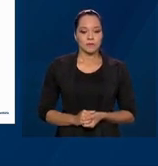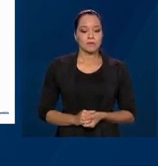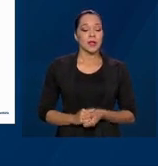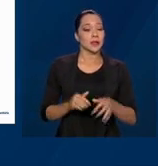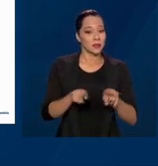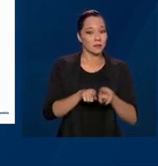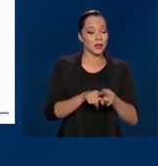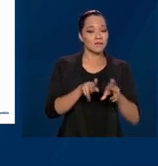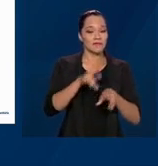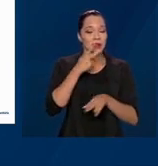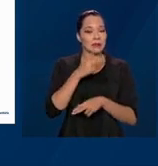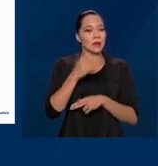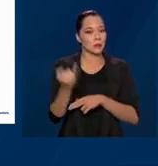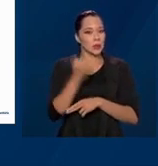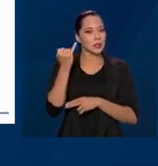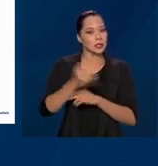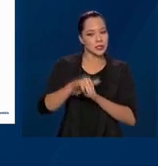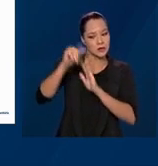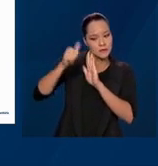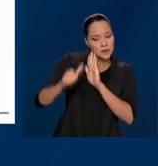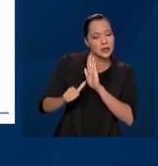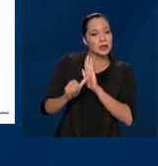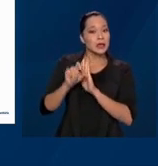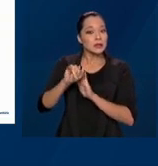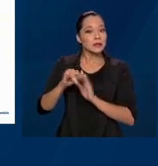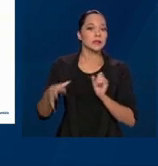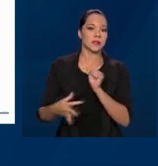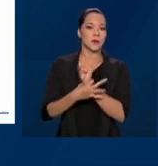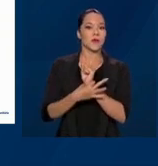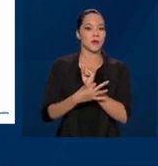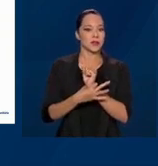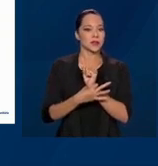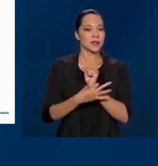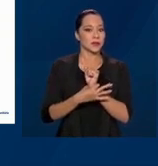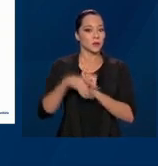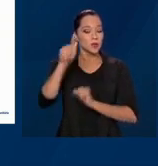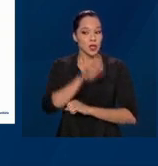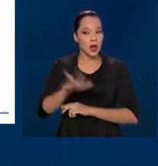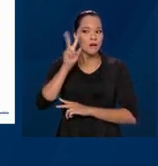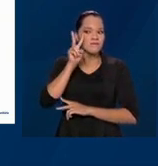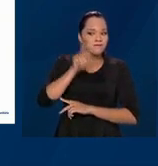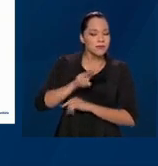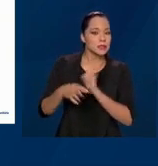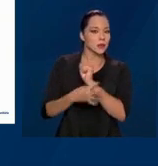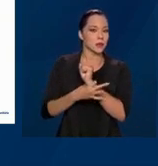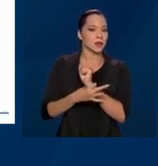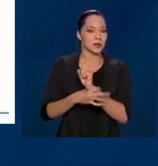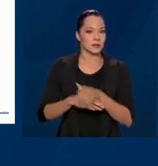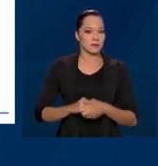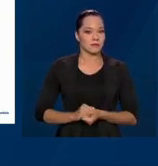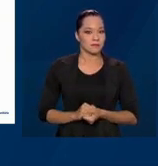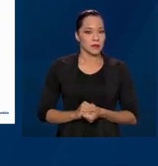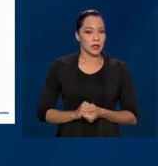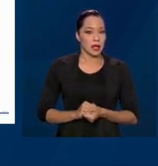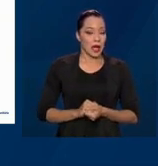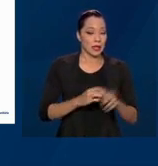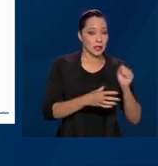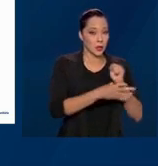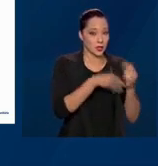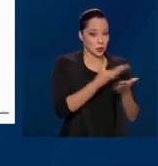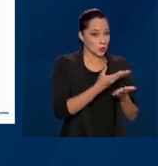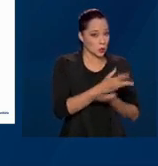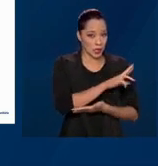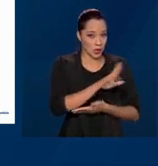como eu disse, avaliar a segurança, uma avaliação geral da segurança. A segurança no estudo não clínico, o que a gente